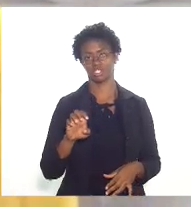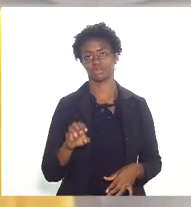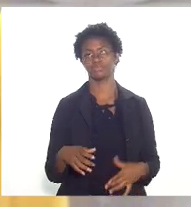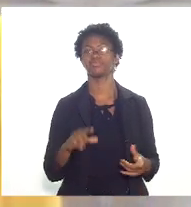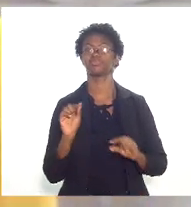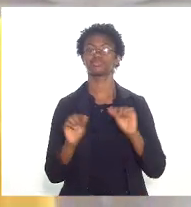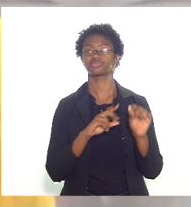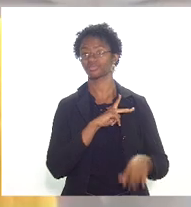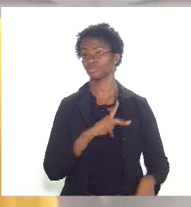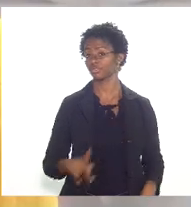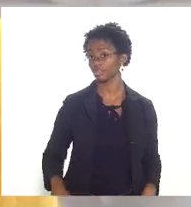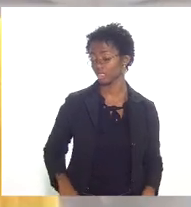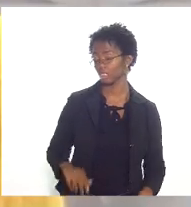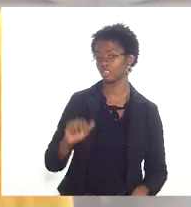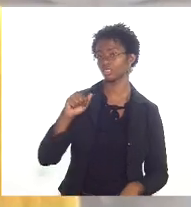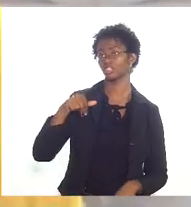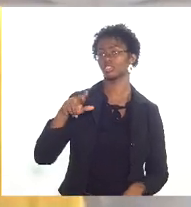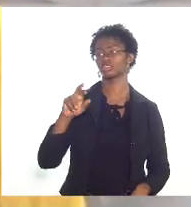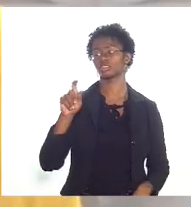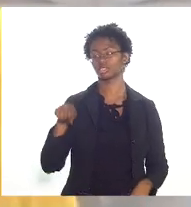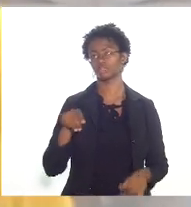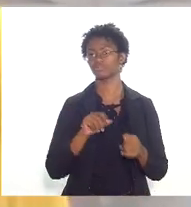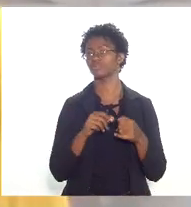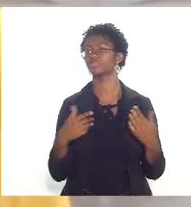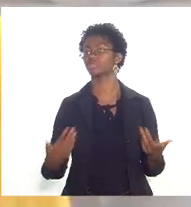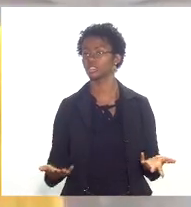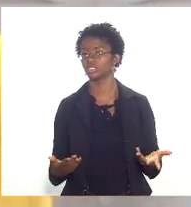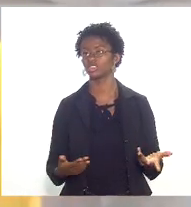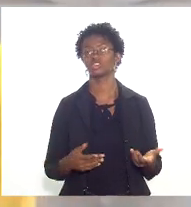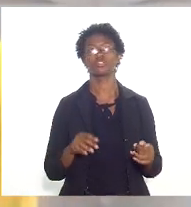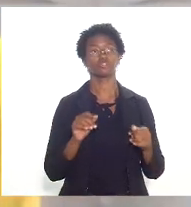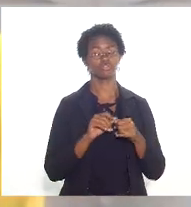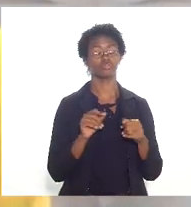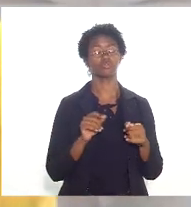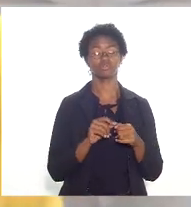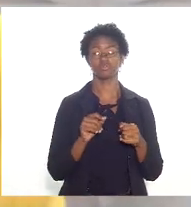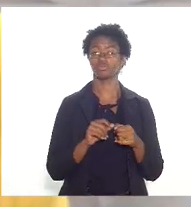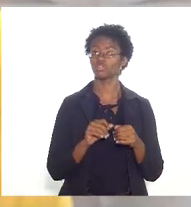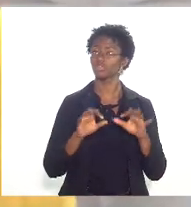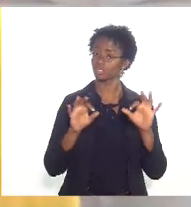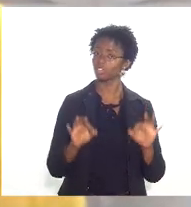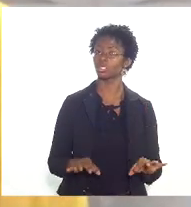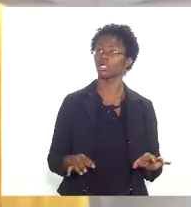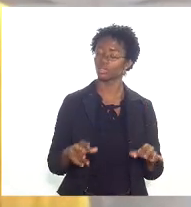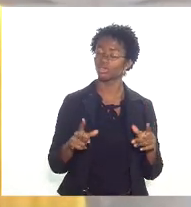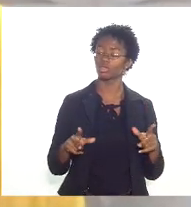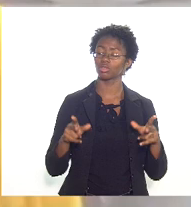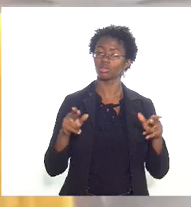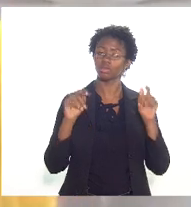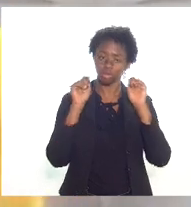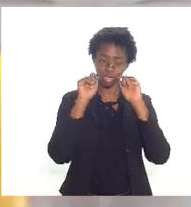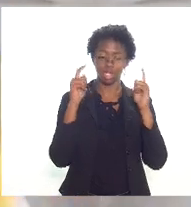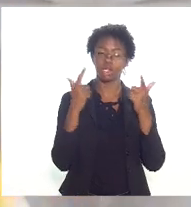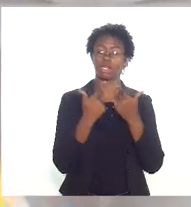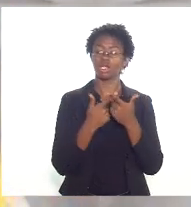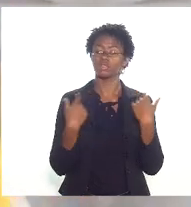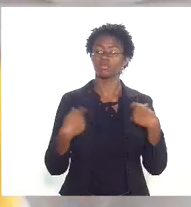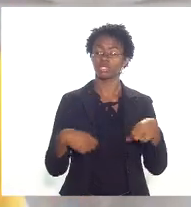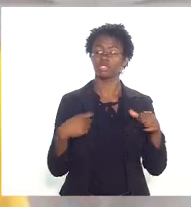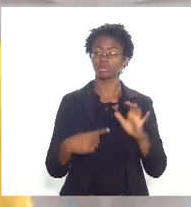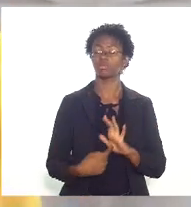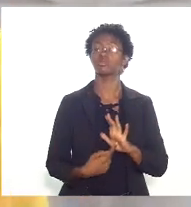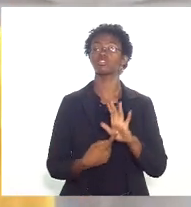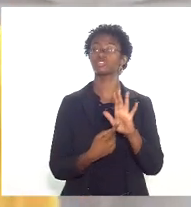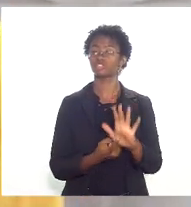fez o presidente André Ceciliano penso que essa casa tem que fazer estabelecer uma compensação de forças